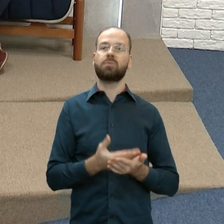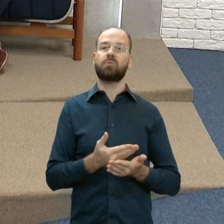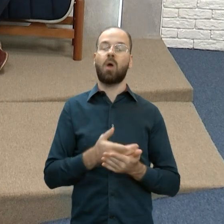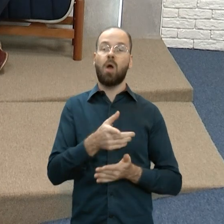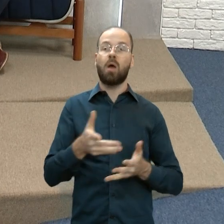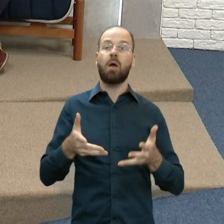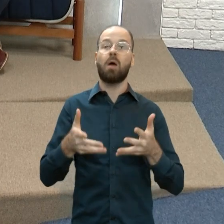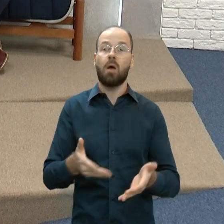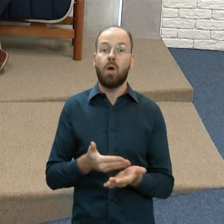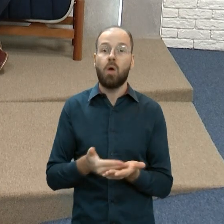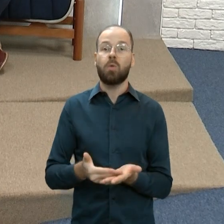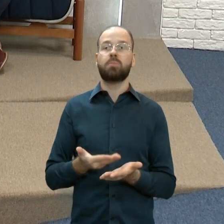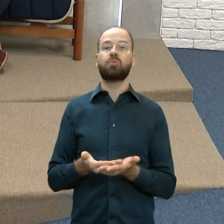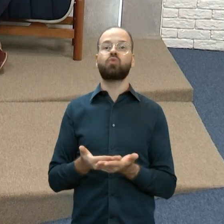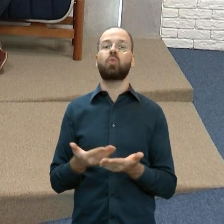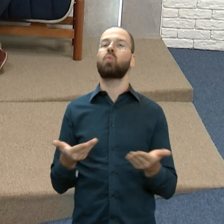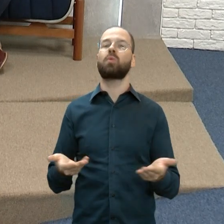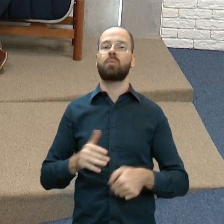quando?